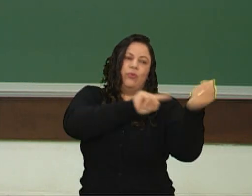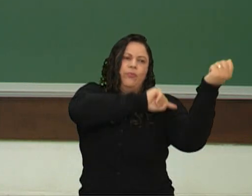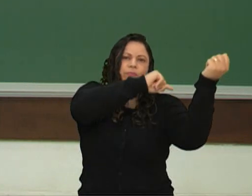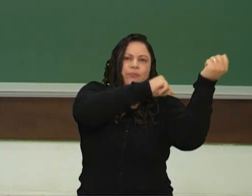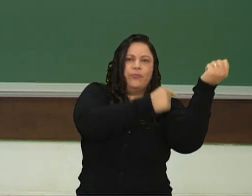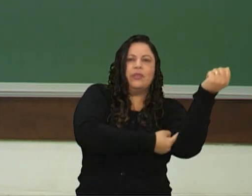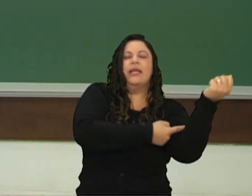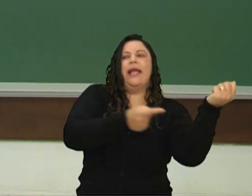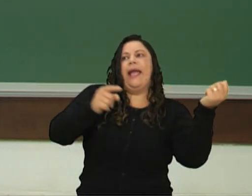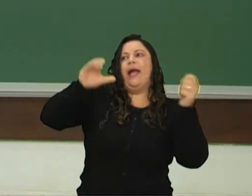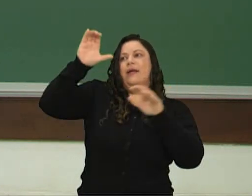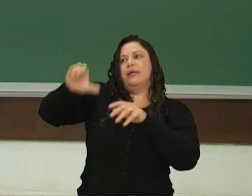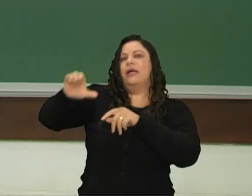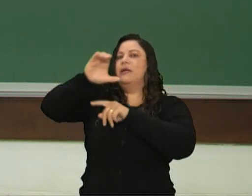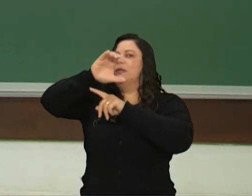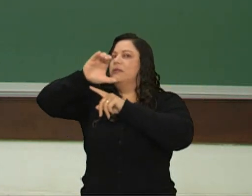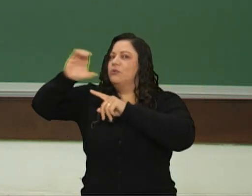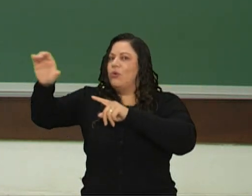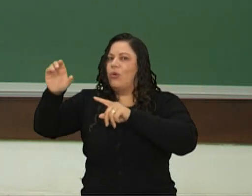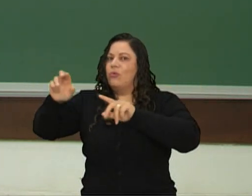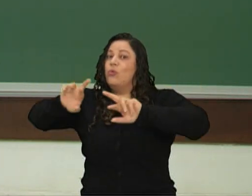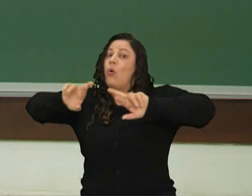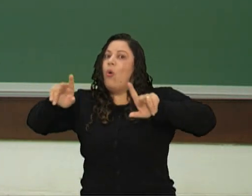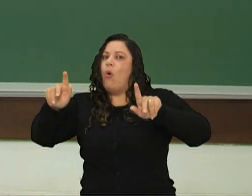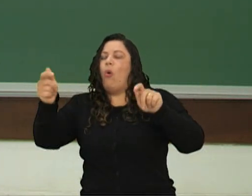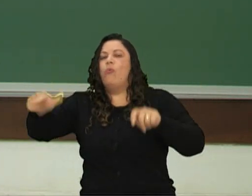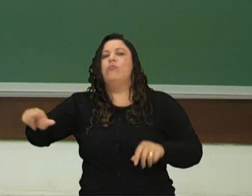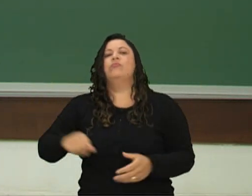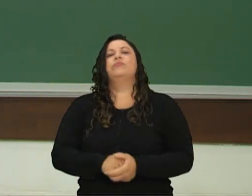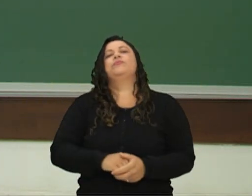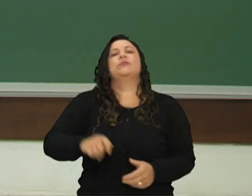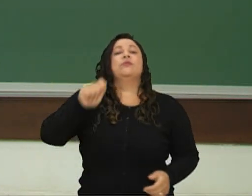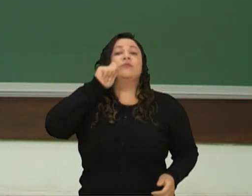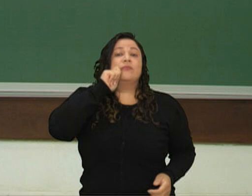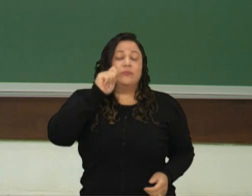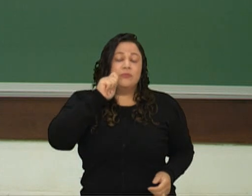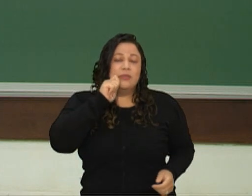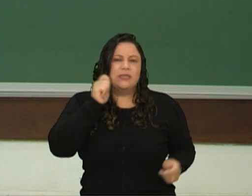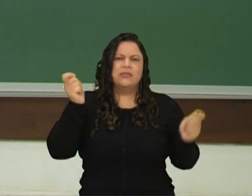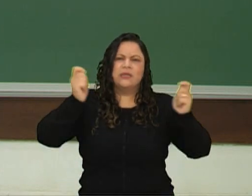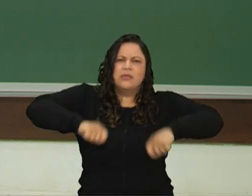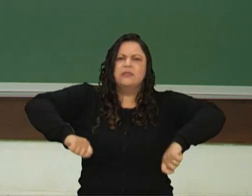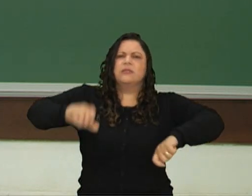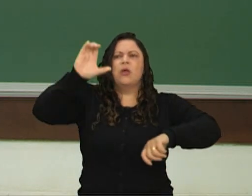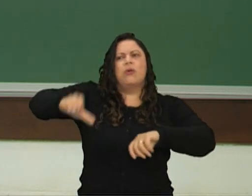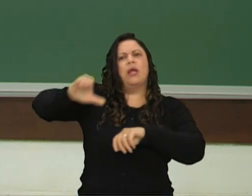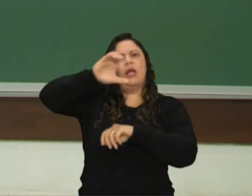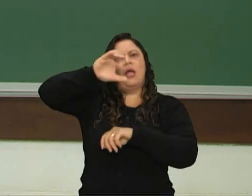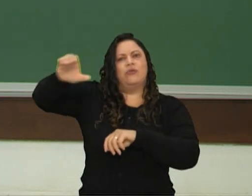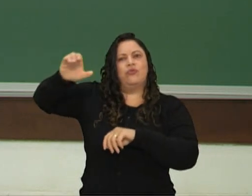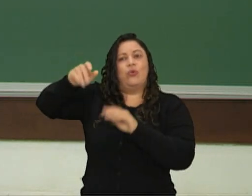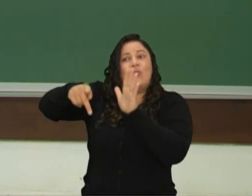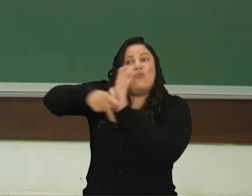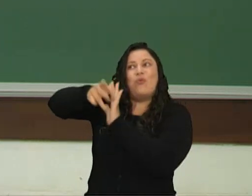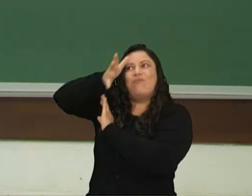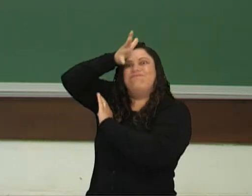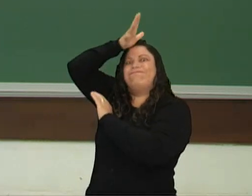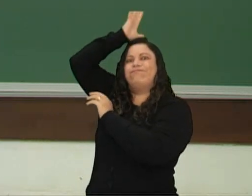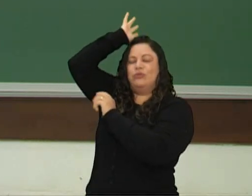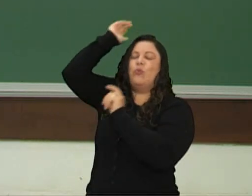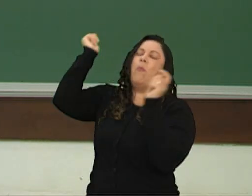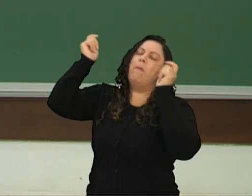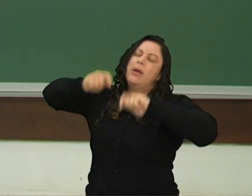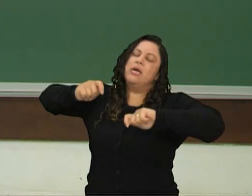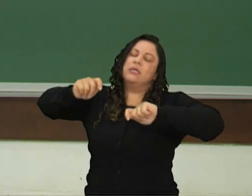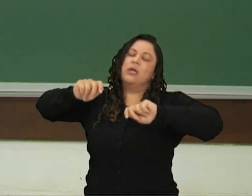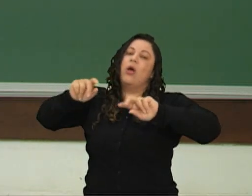e alguns ucranianos são católicos romanos, mas uma boa parte dos ucranianos são católicos